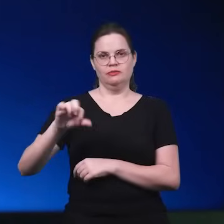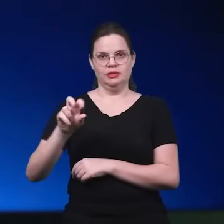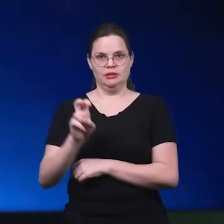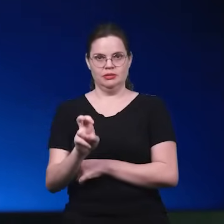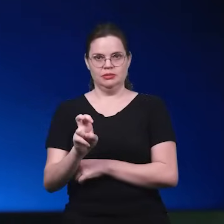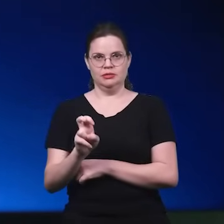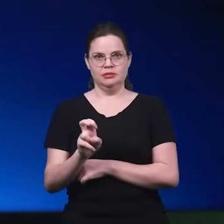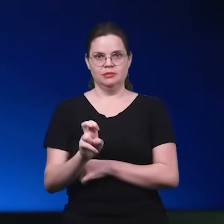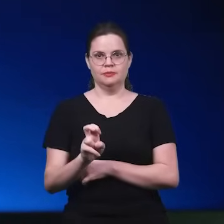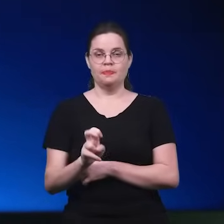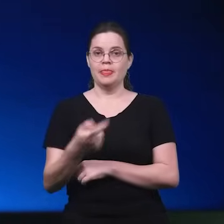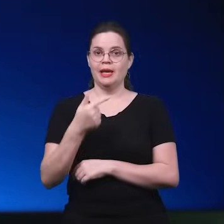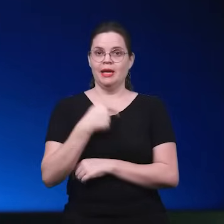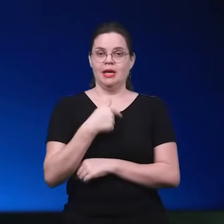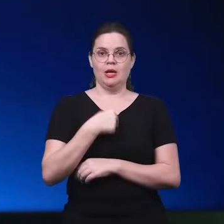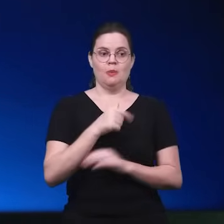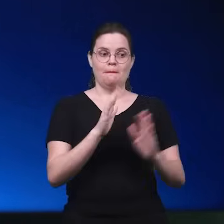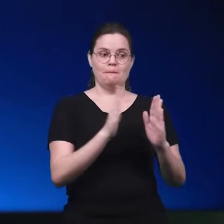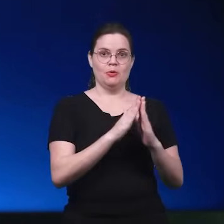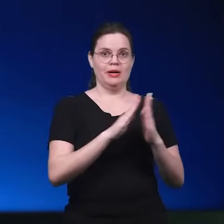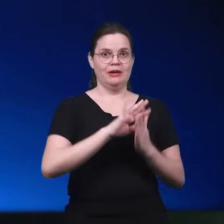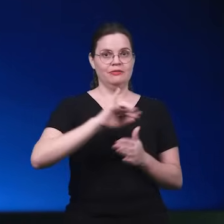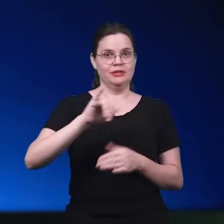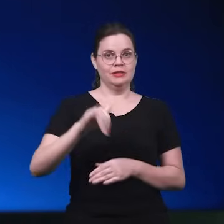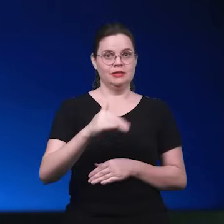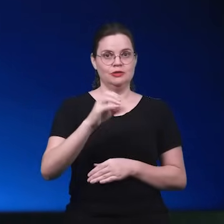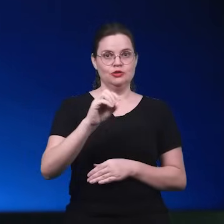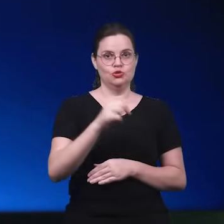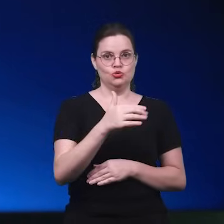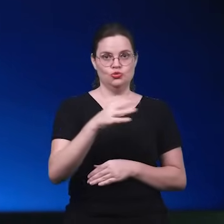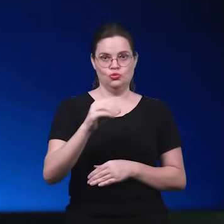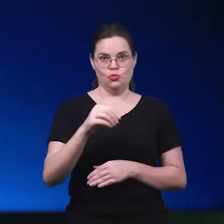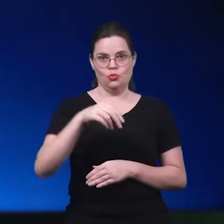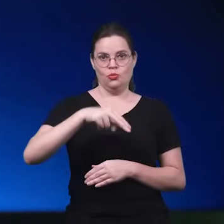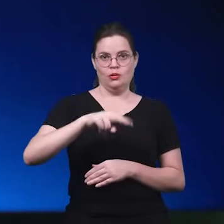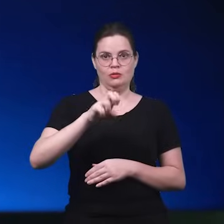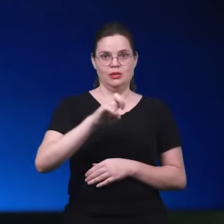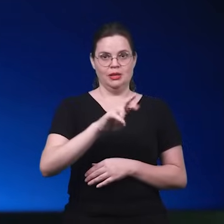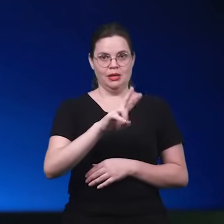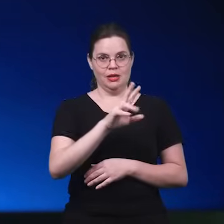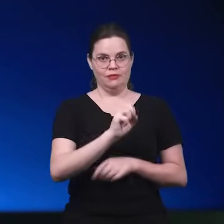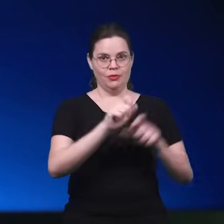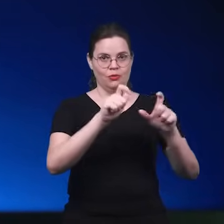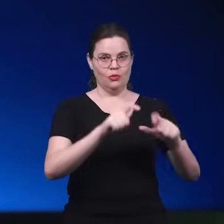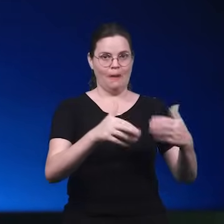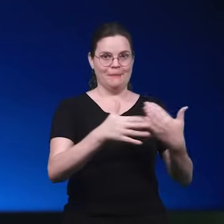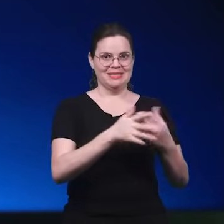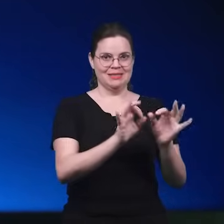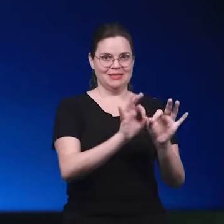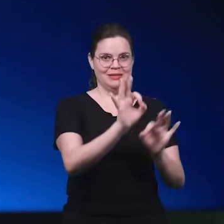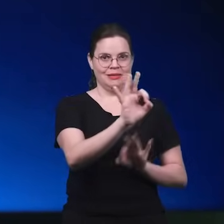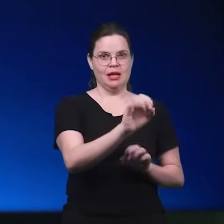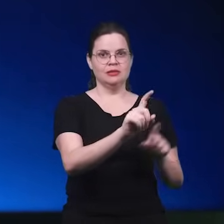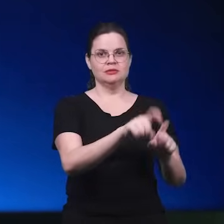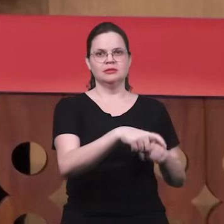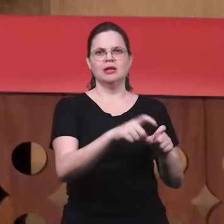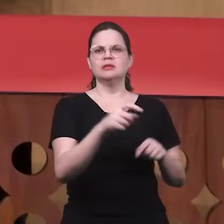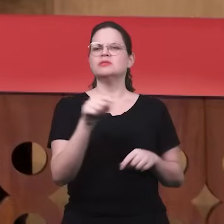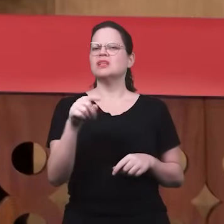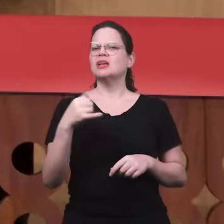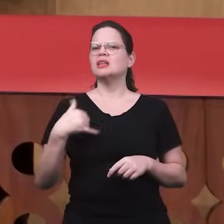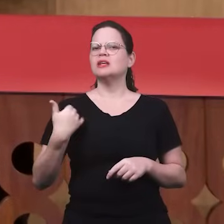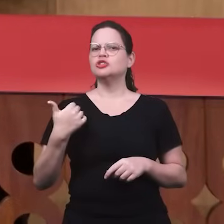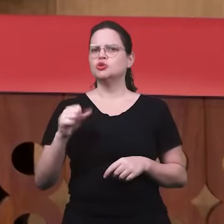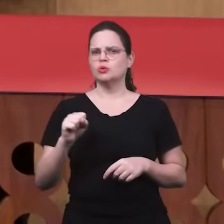Eu tinha saído de João Neiva para o serviço militar aqui em Vila Velha. Ou seja, você tinha uns 18 anos, não é isso? 18